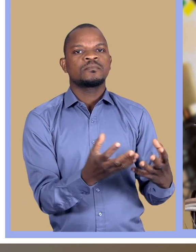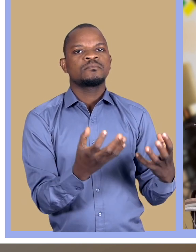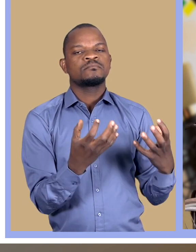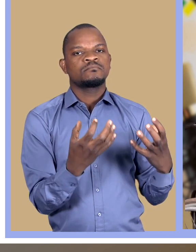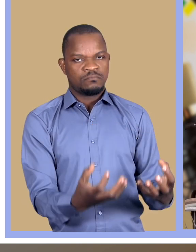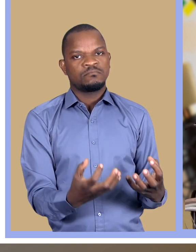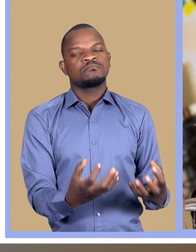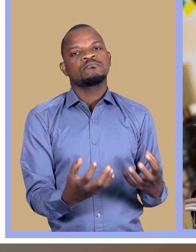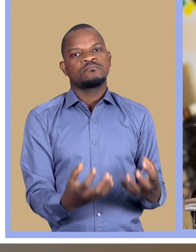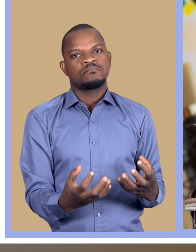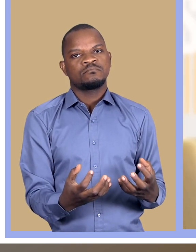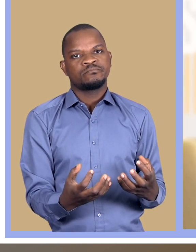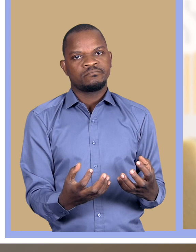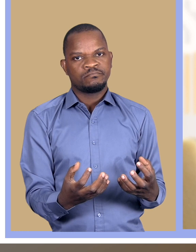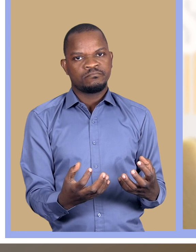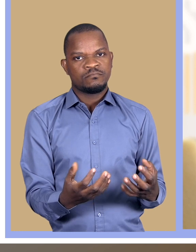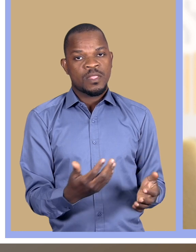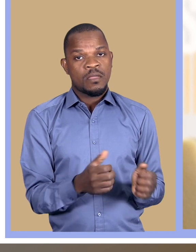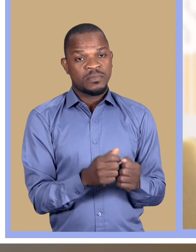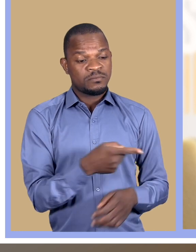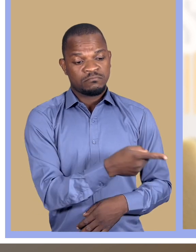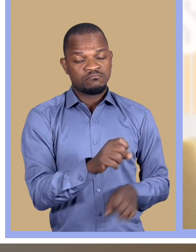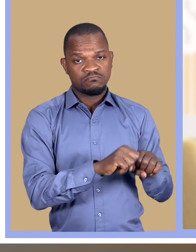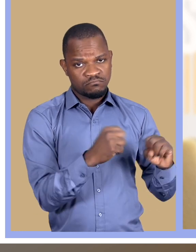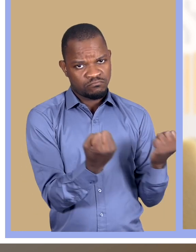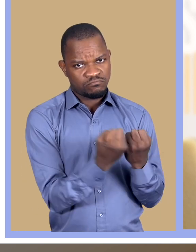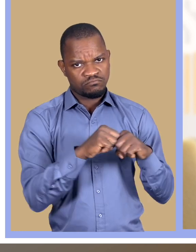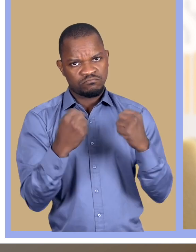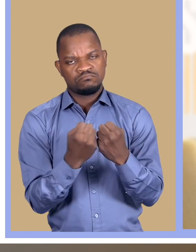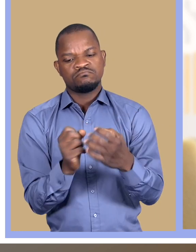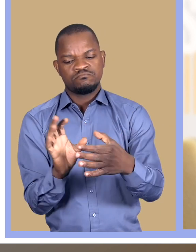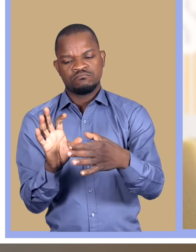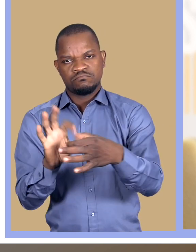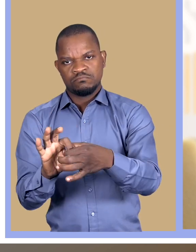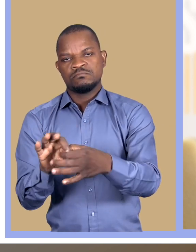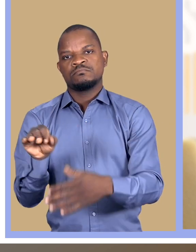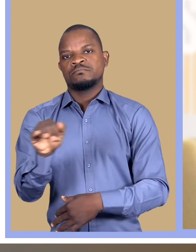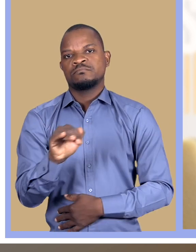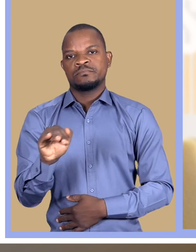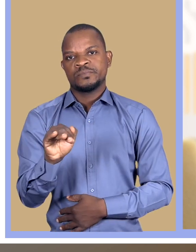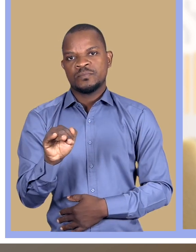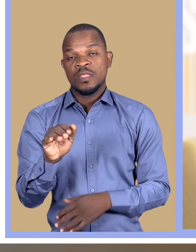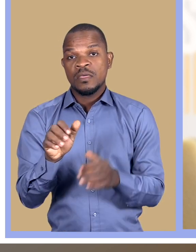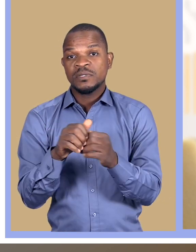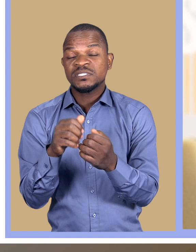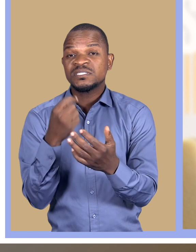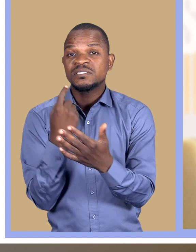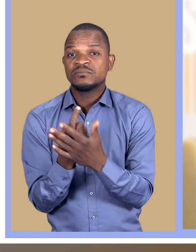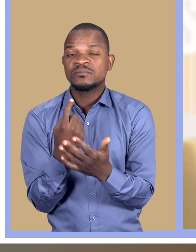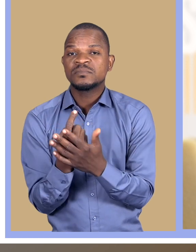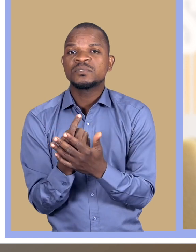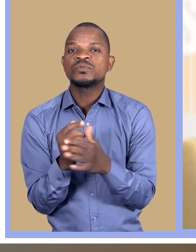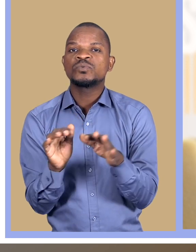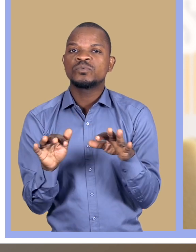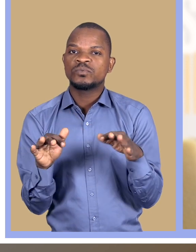organizações fazem parte da sociedade. Então é preciso que primeiro não haja esta situação